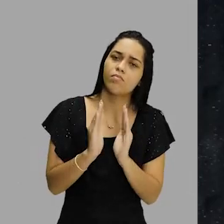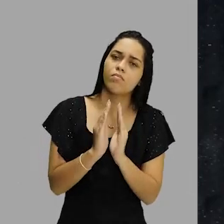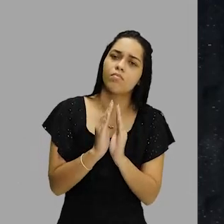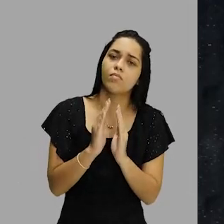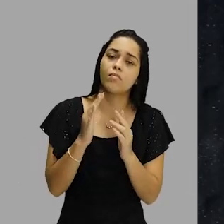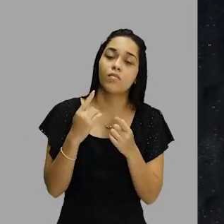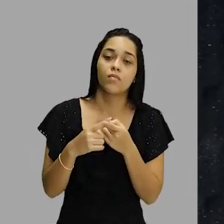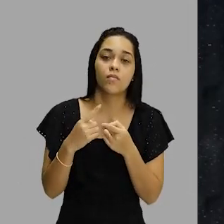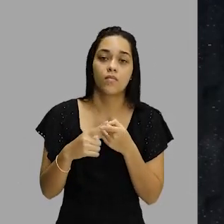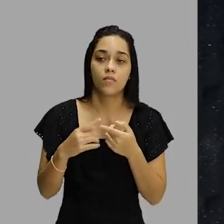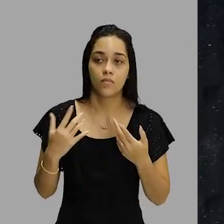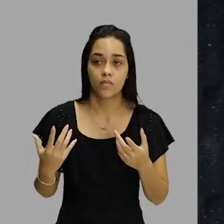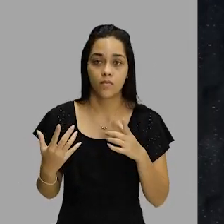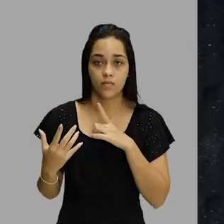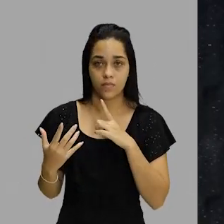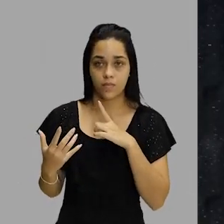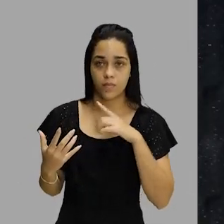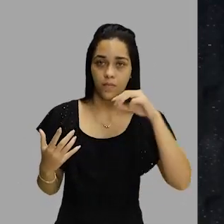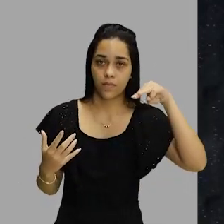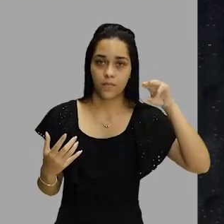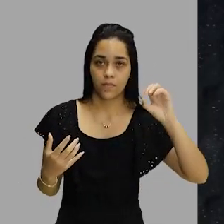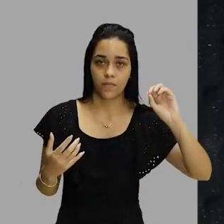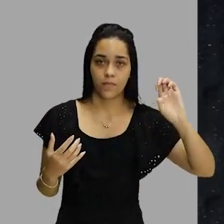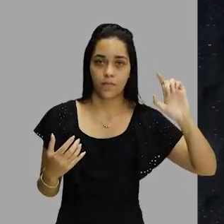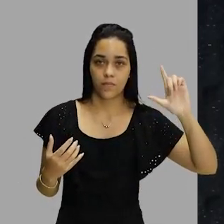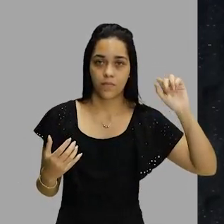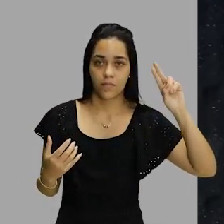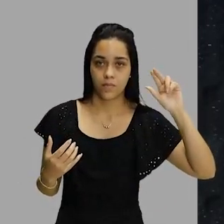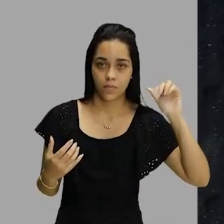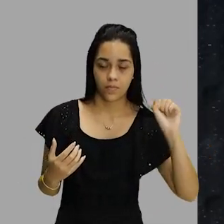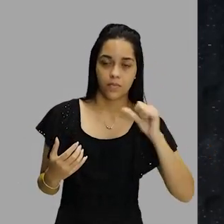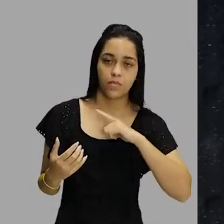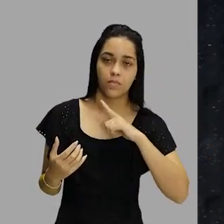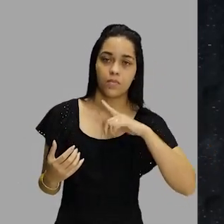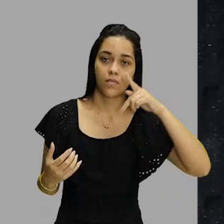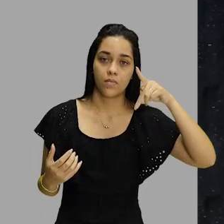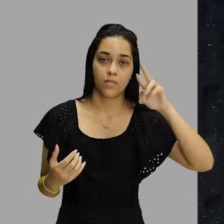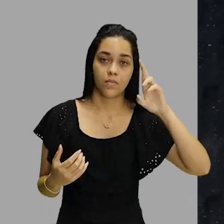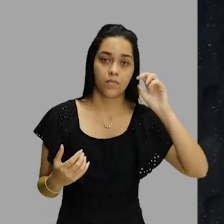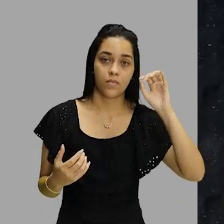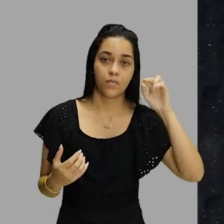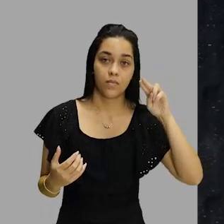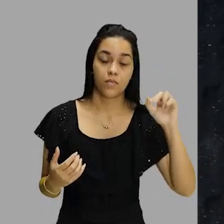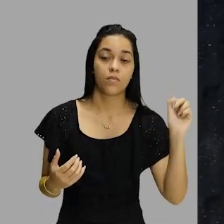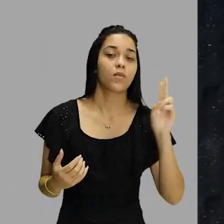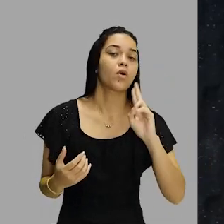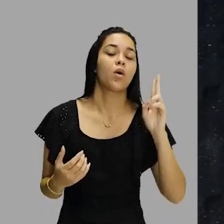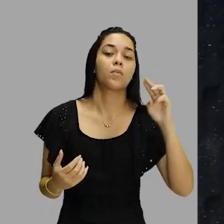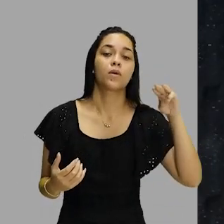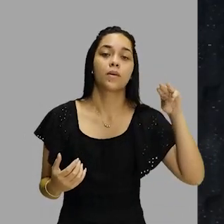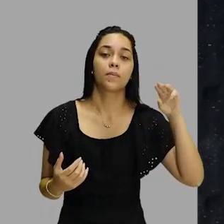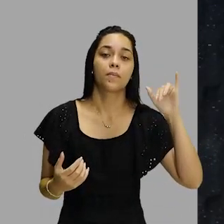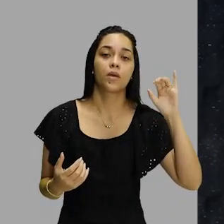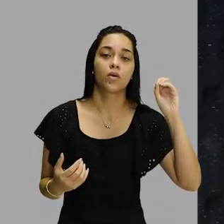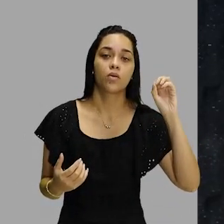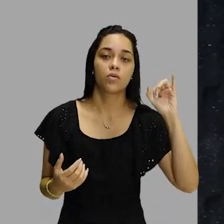aproximam? Porque entre essas moléculas existe uma proteína chamada miosina,